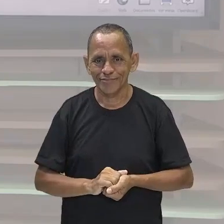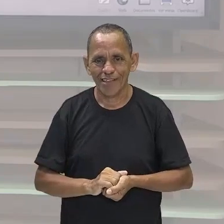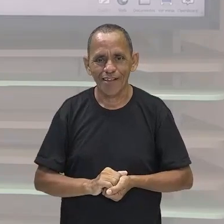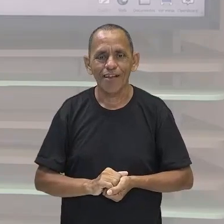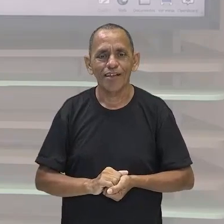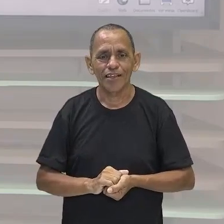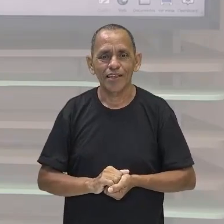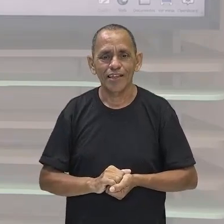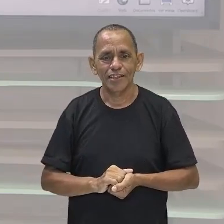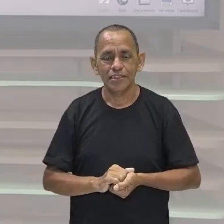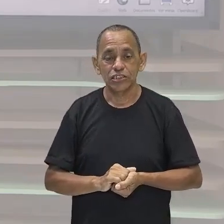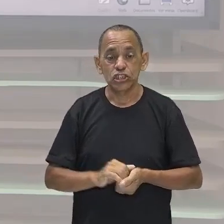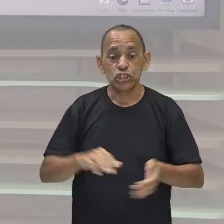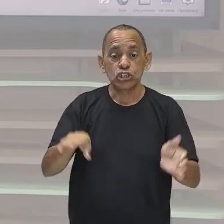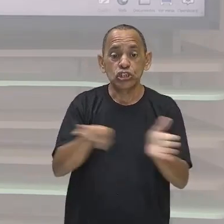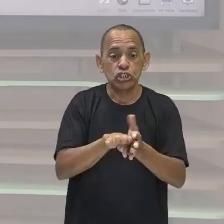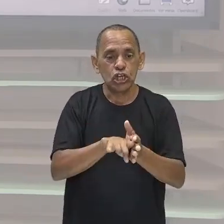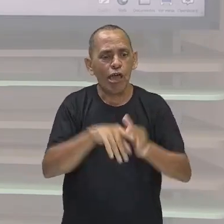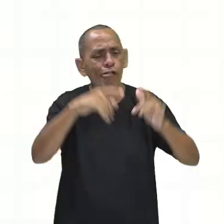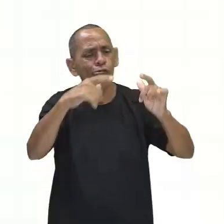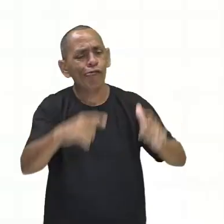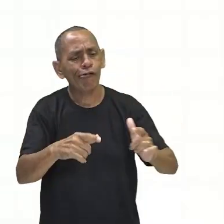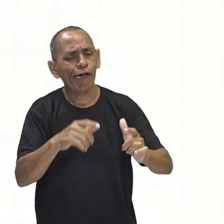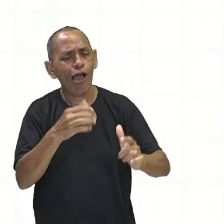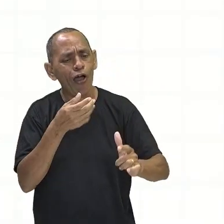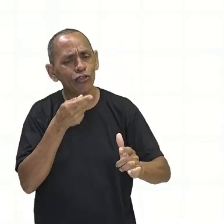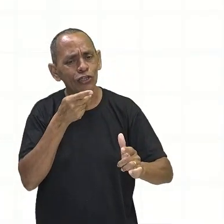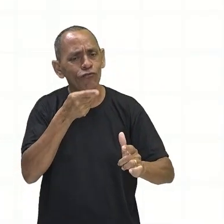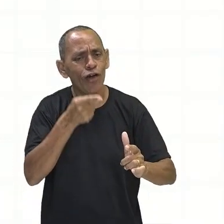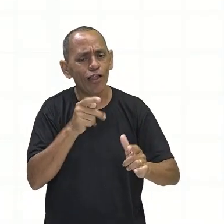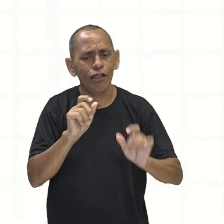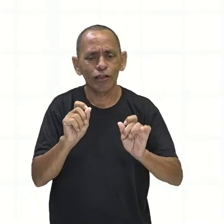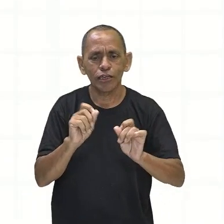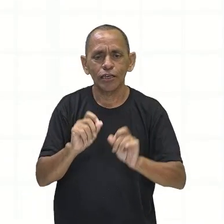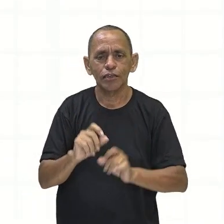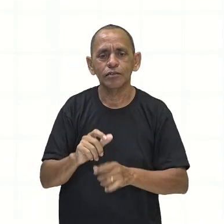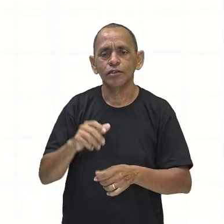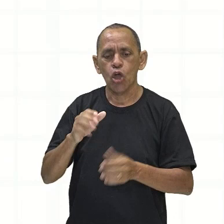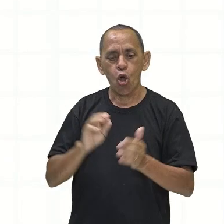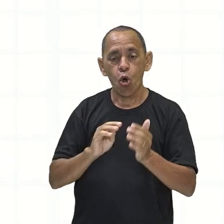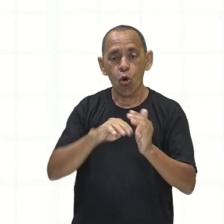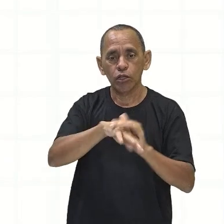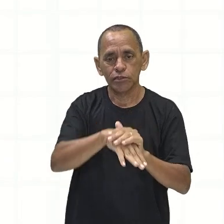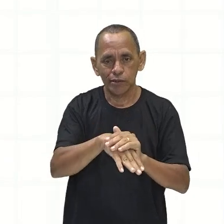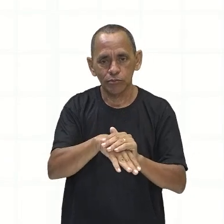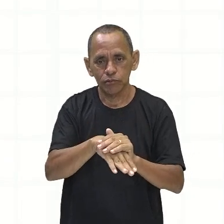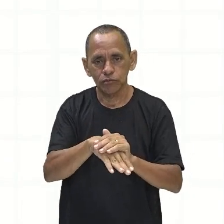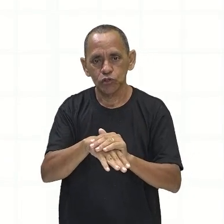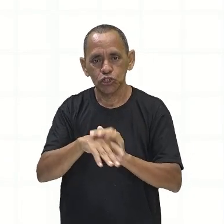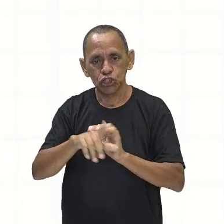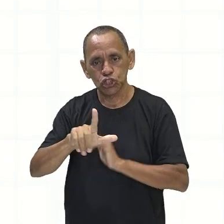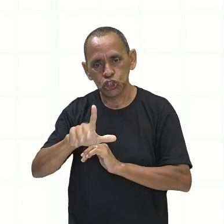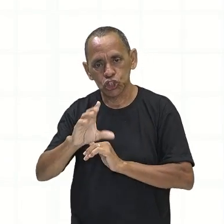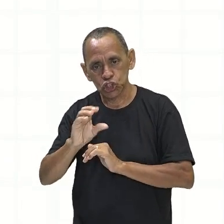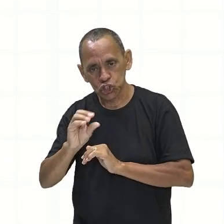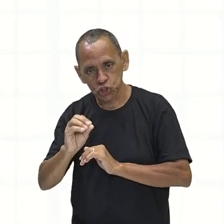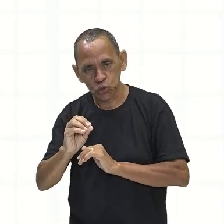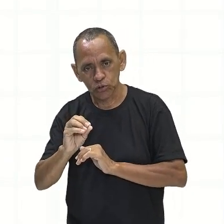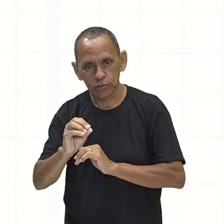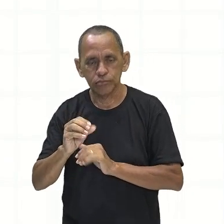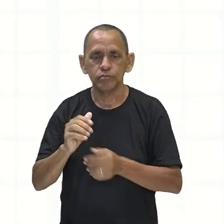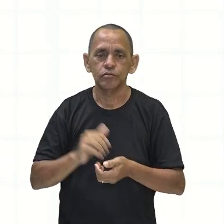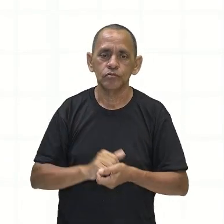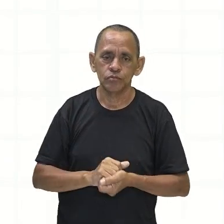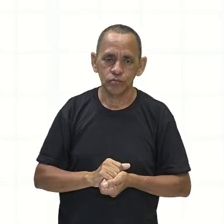portuguesa. Guardamo-lo. Muito bem, prosseguindo aí, olha só. Traz o livro. Trá-lo.